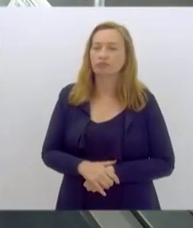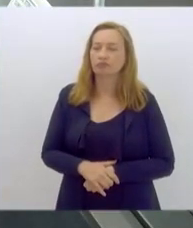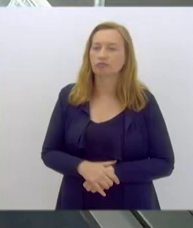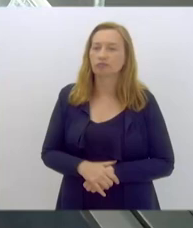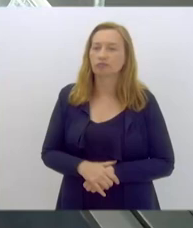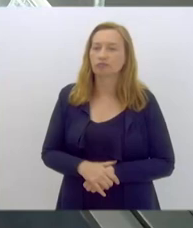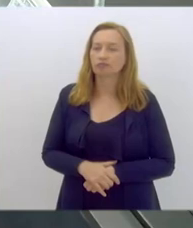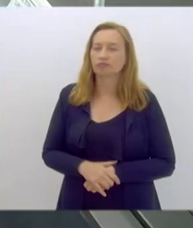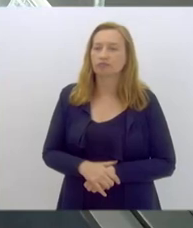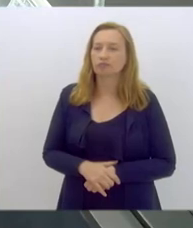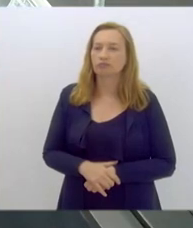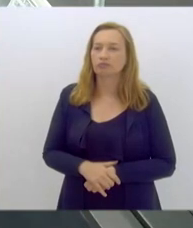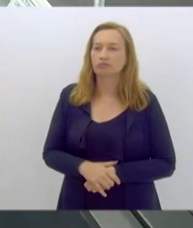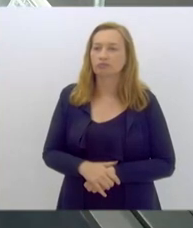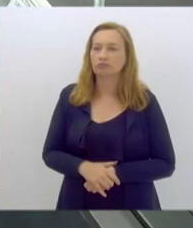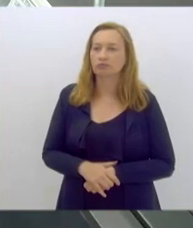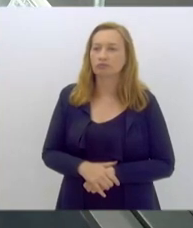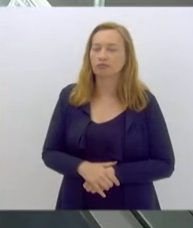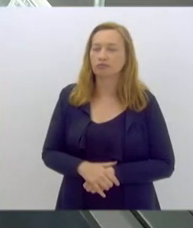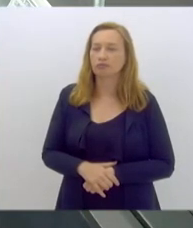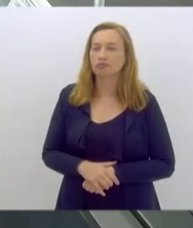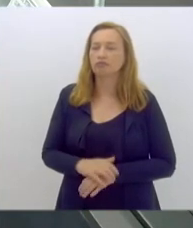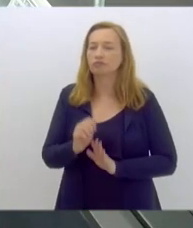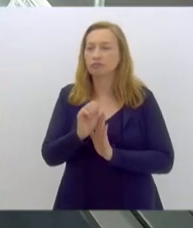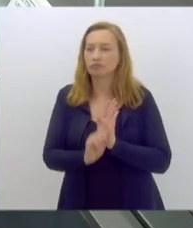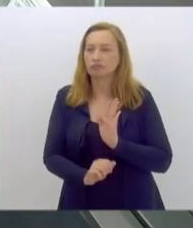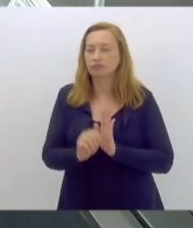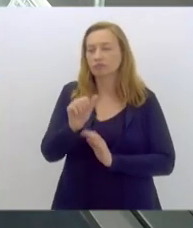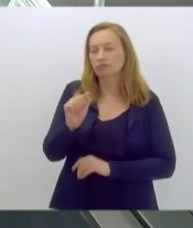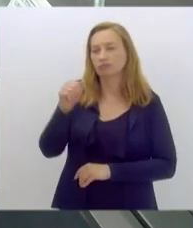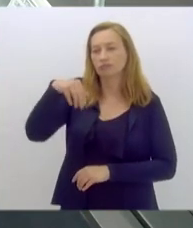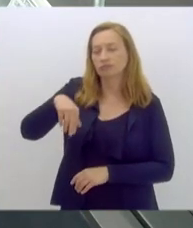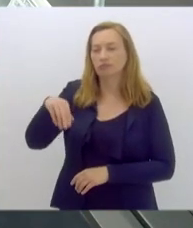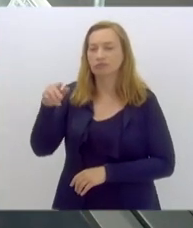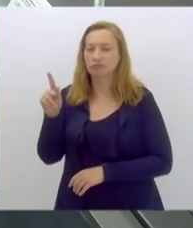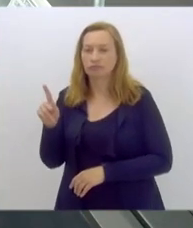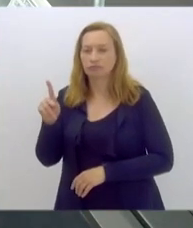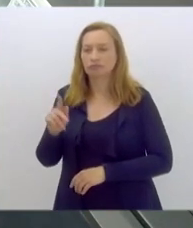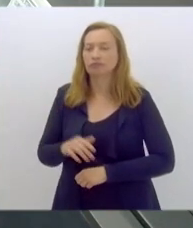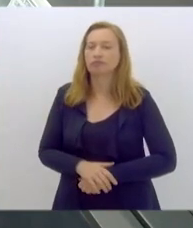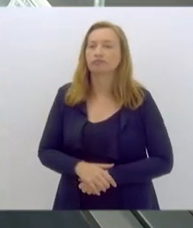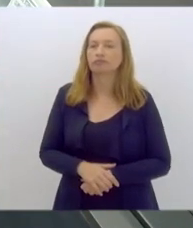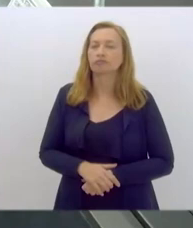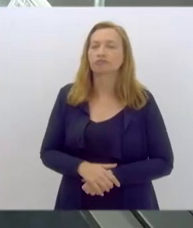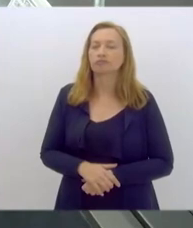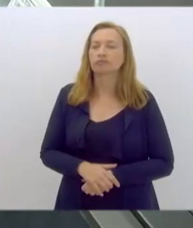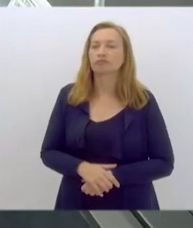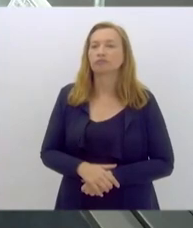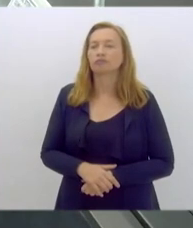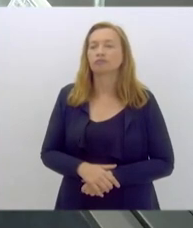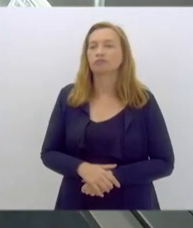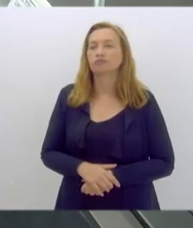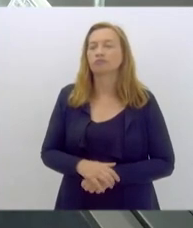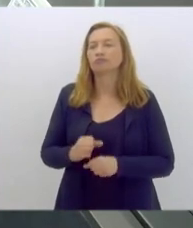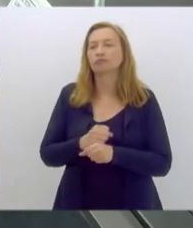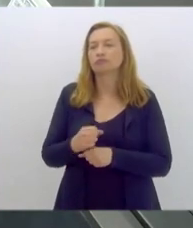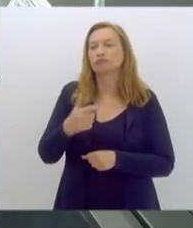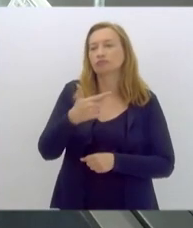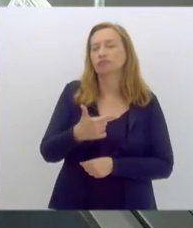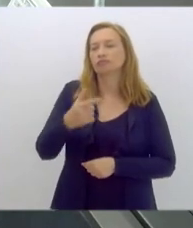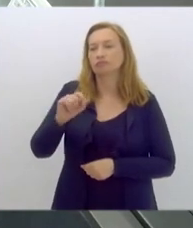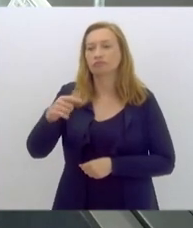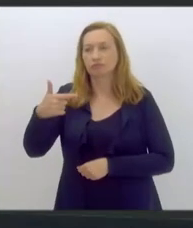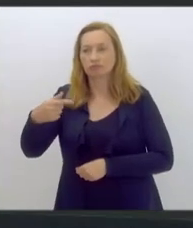a previsão é feita Considerando o relatório da NP e o Brandt que a gente tem previsto para 2023